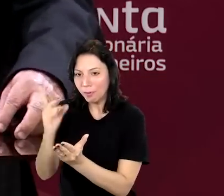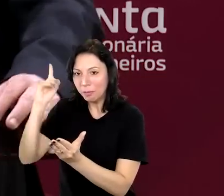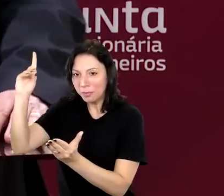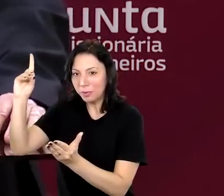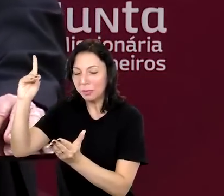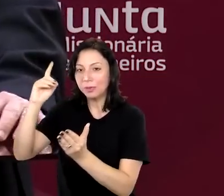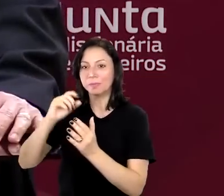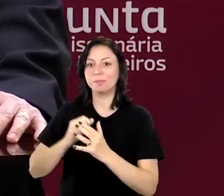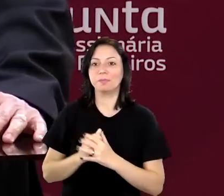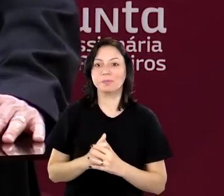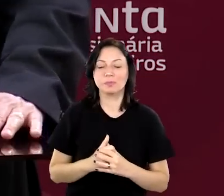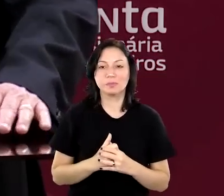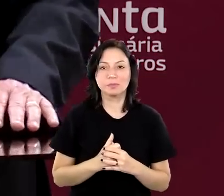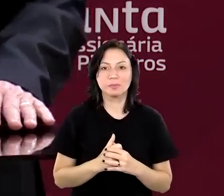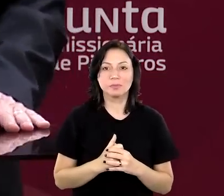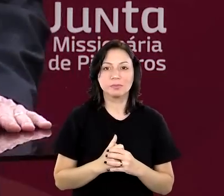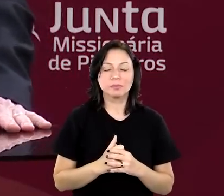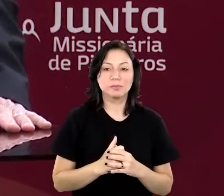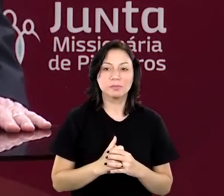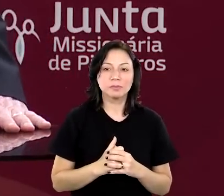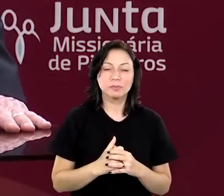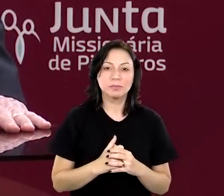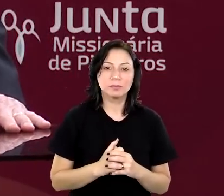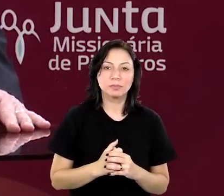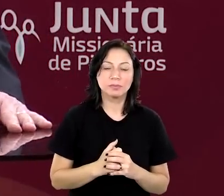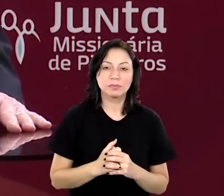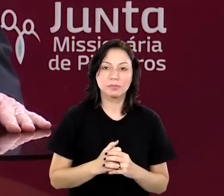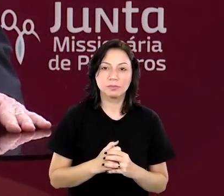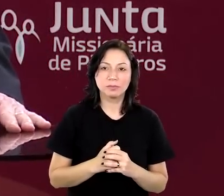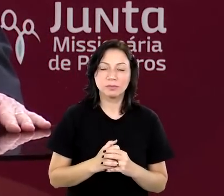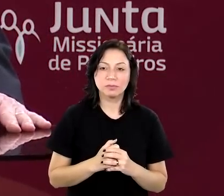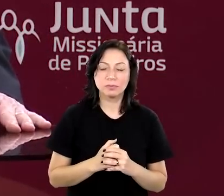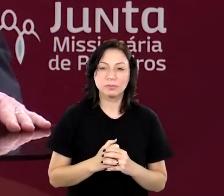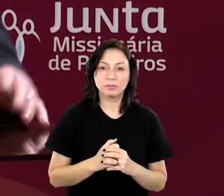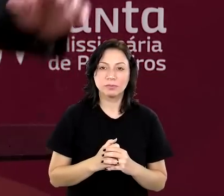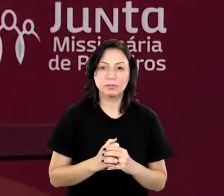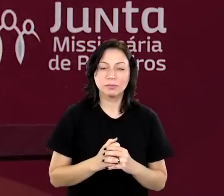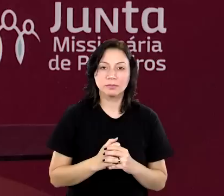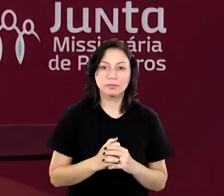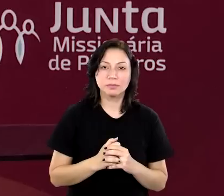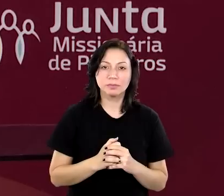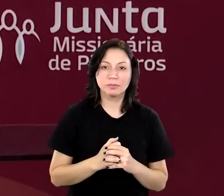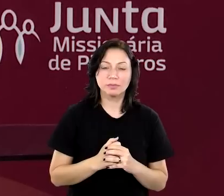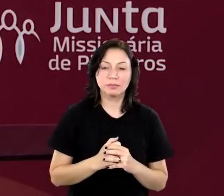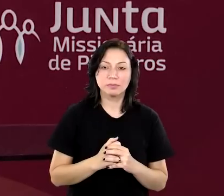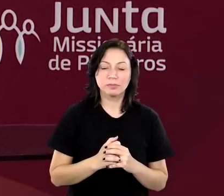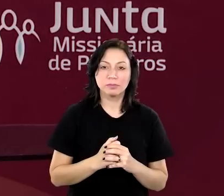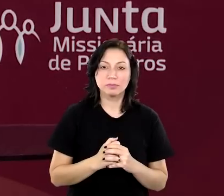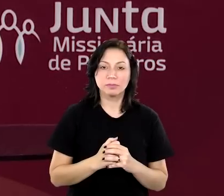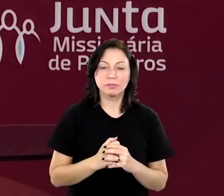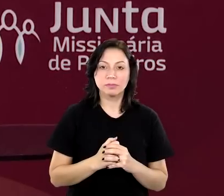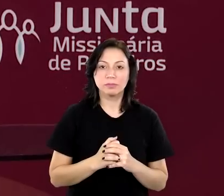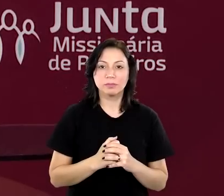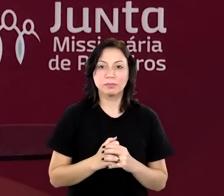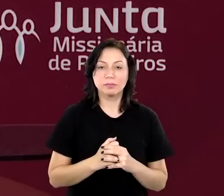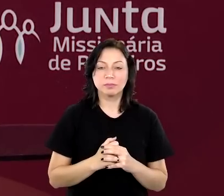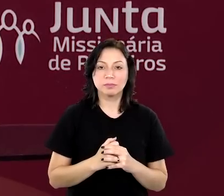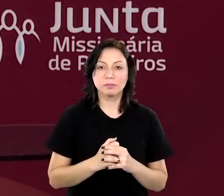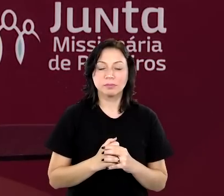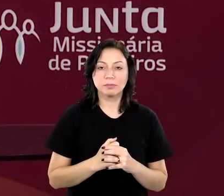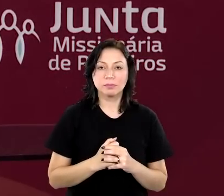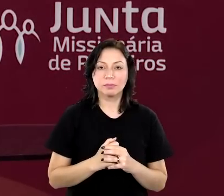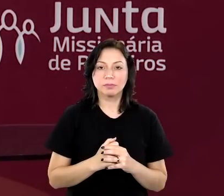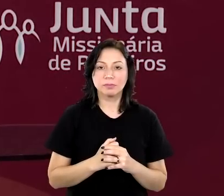olha para tudo e você não vê perspectiva, mas Deus, na sua eterna graça,